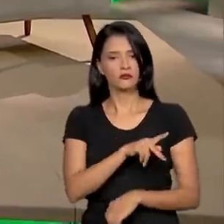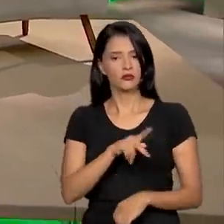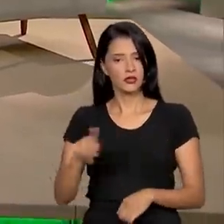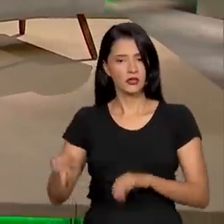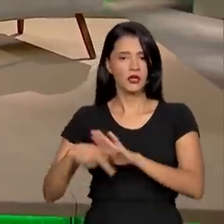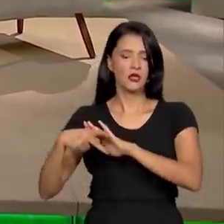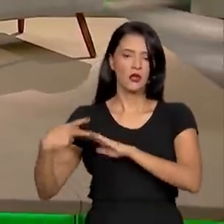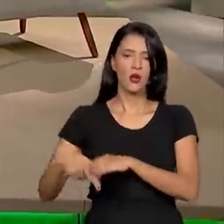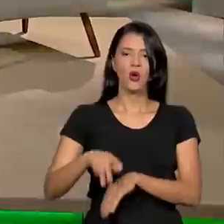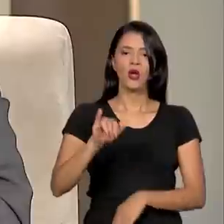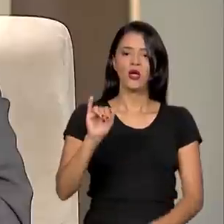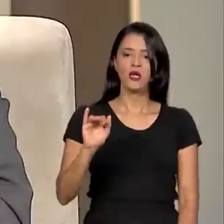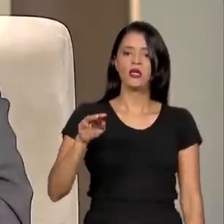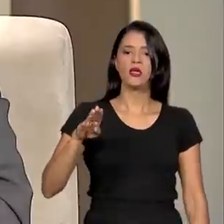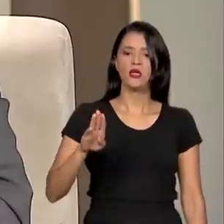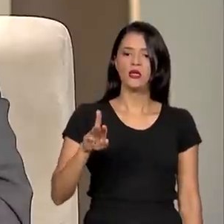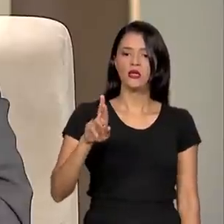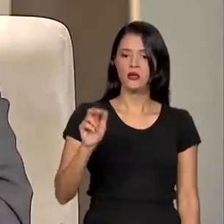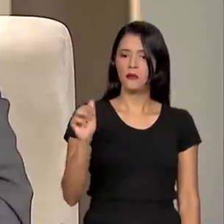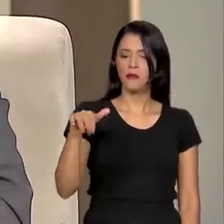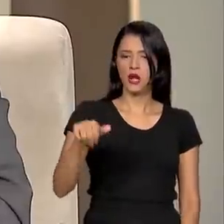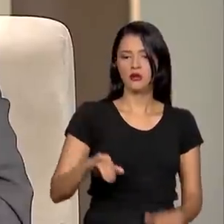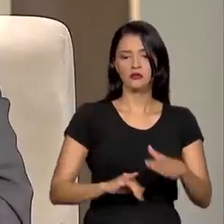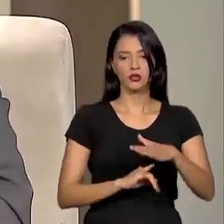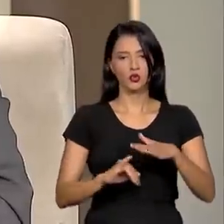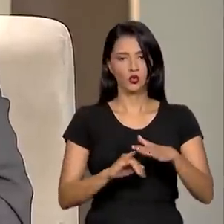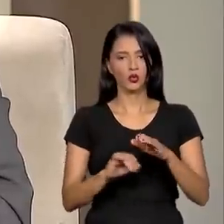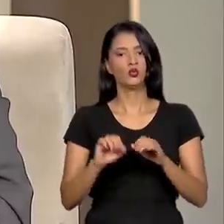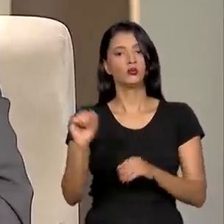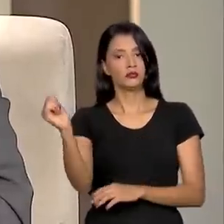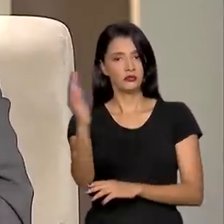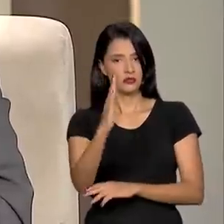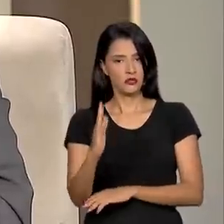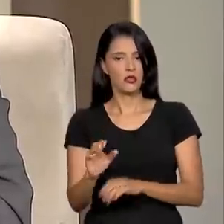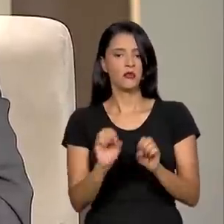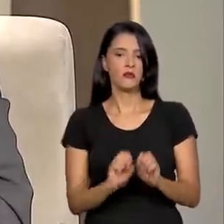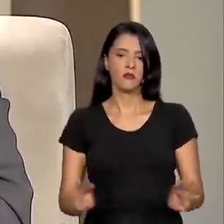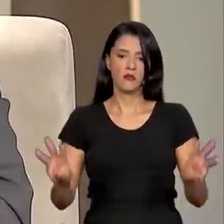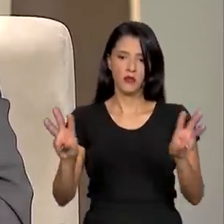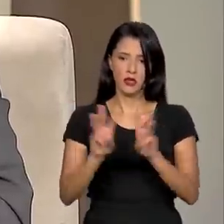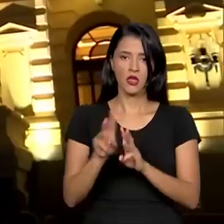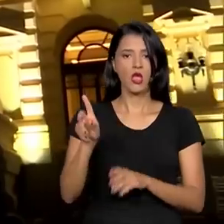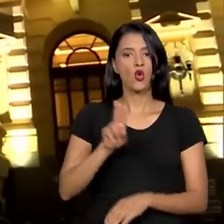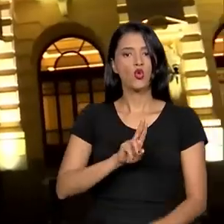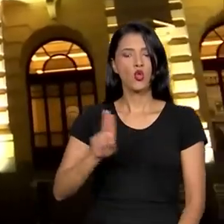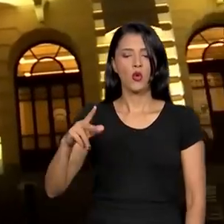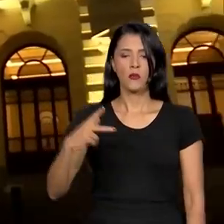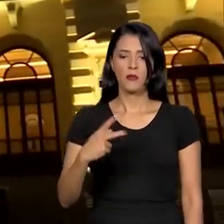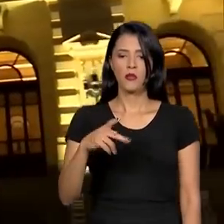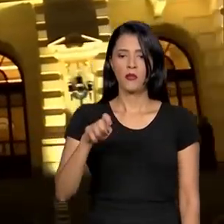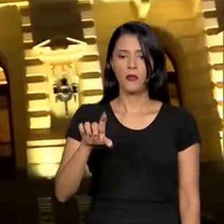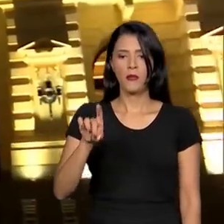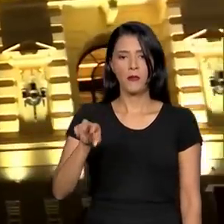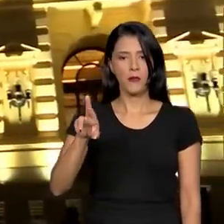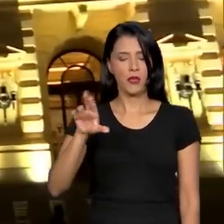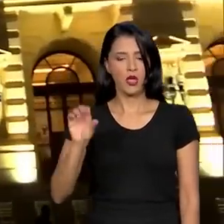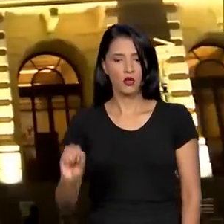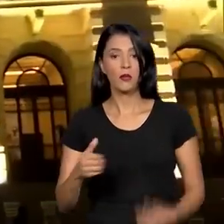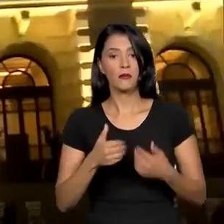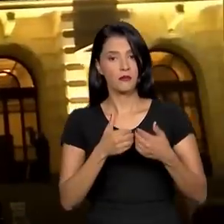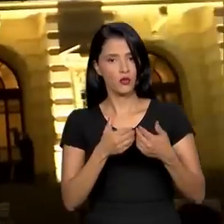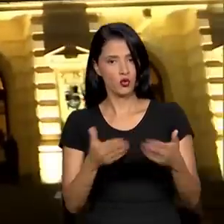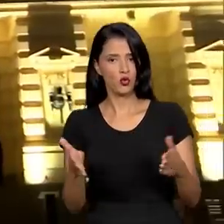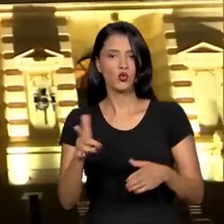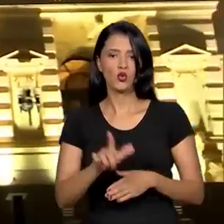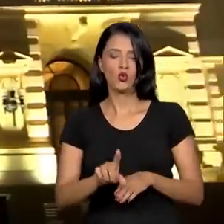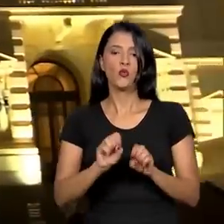do IBRAM, o Instituto Brasileiro de Museus, Pedro Mastrobuono. A reabertura do Museu do Ipiranga